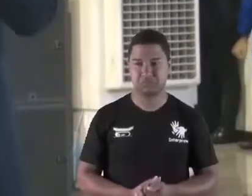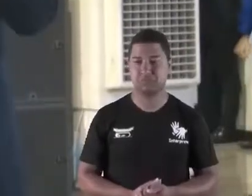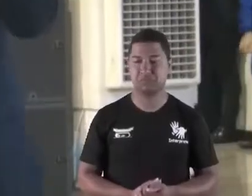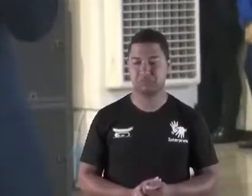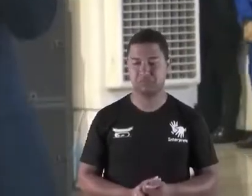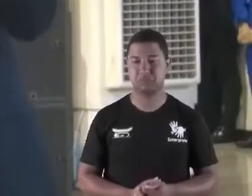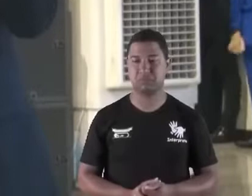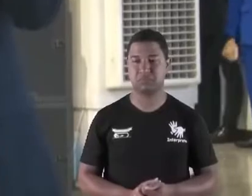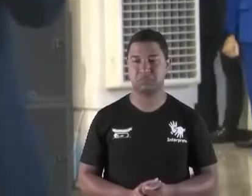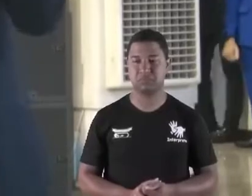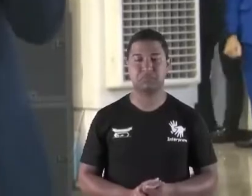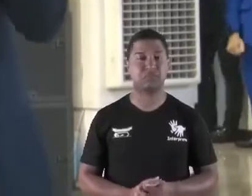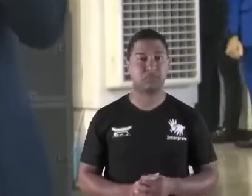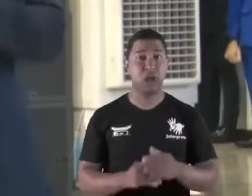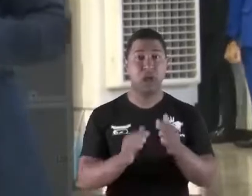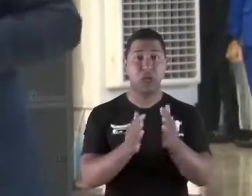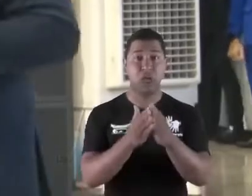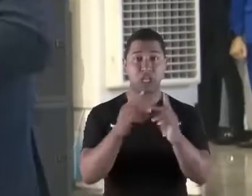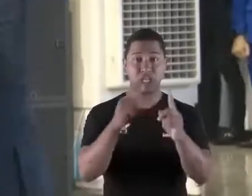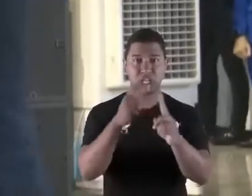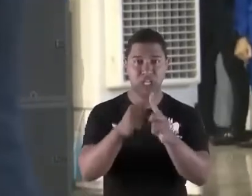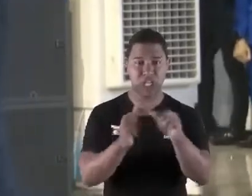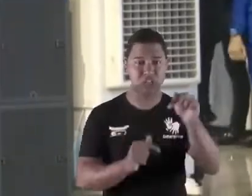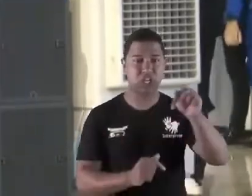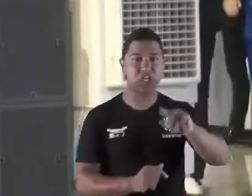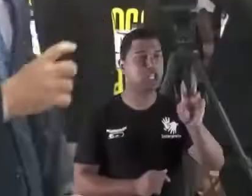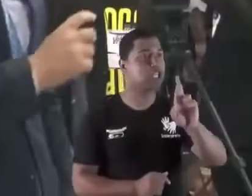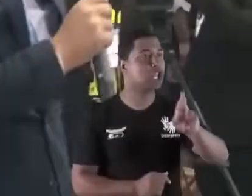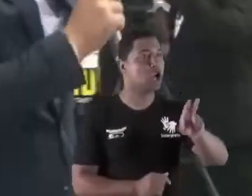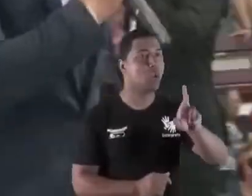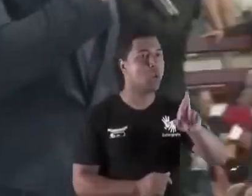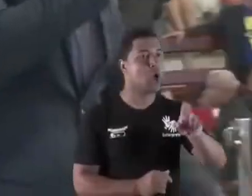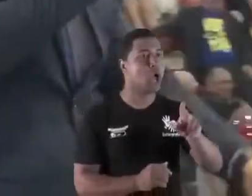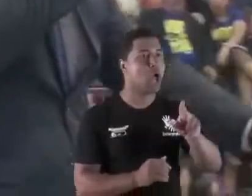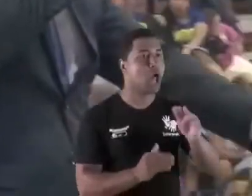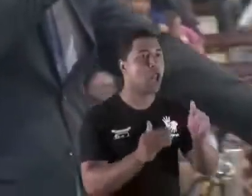Igreja não é ML para mostrar cor.